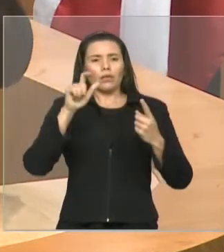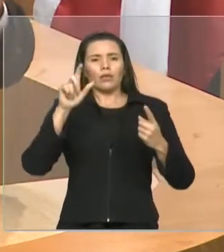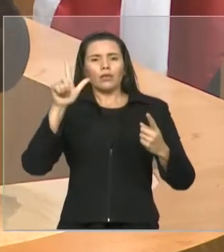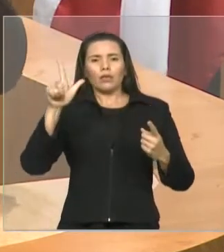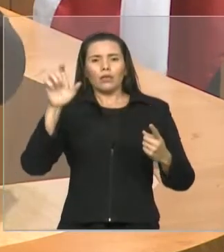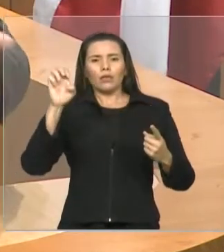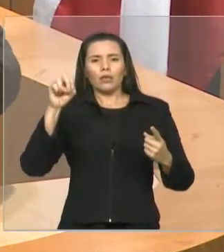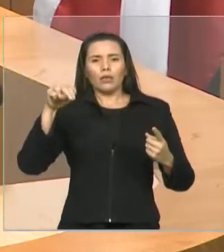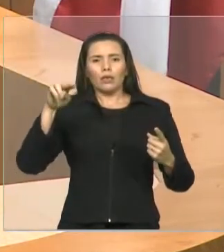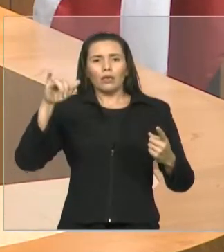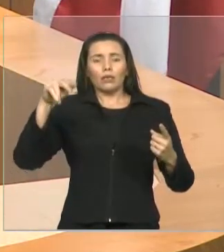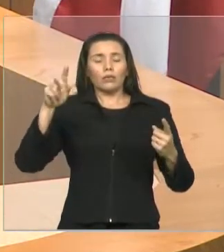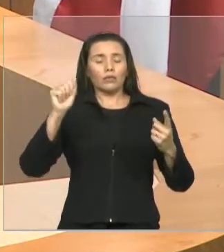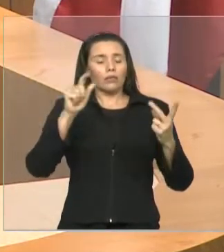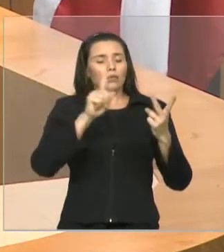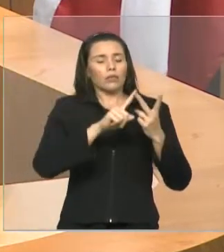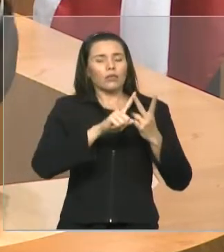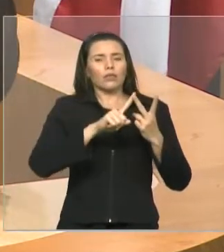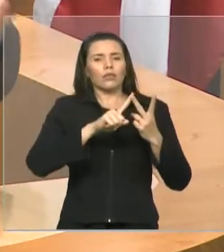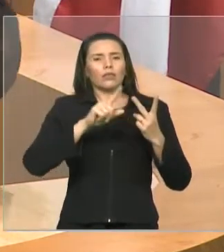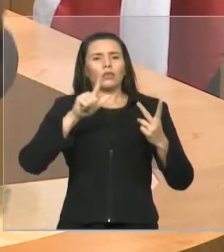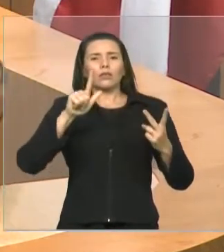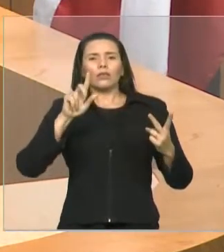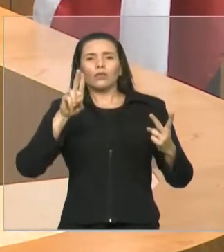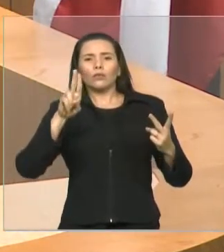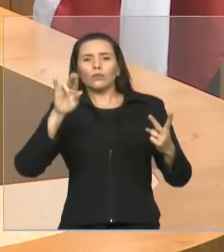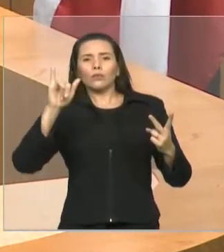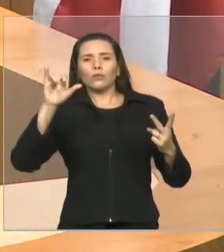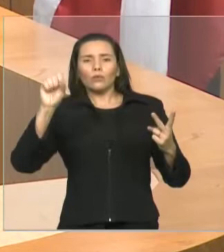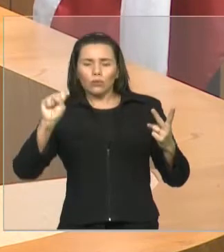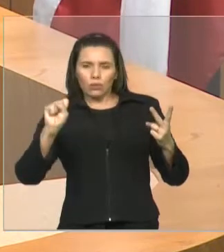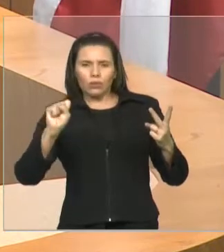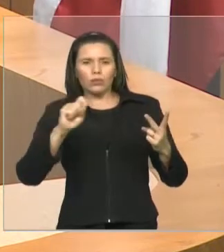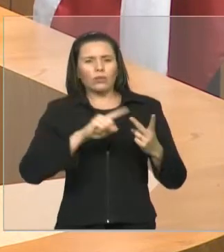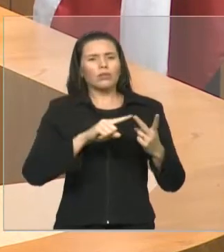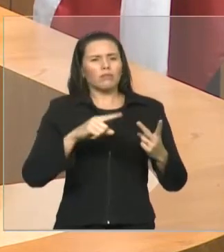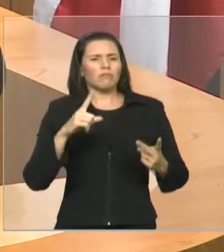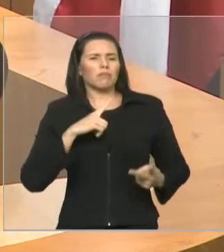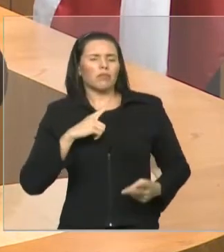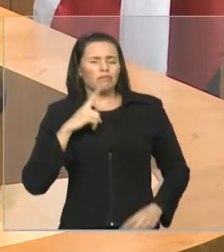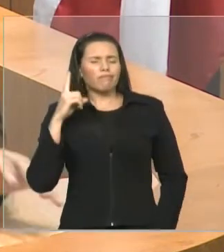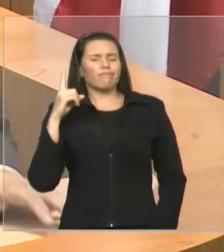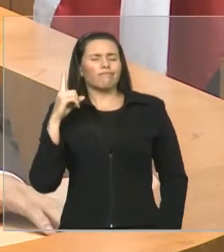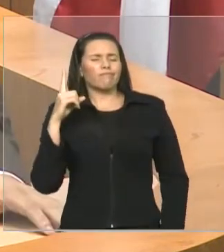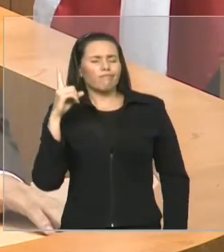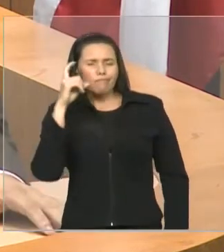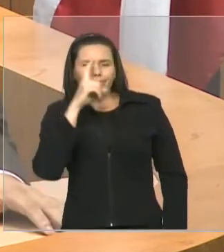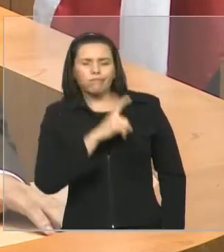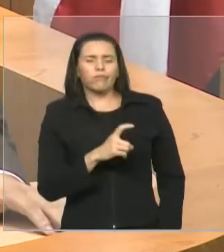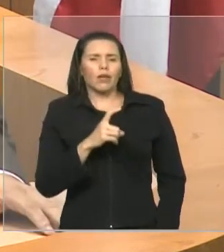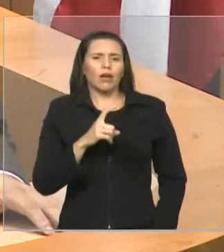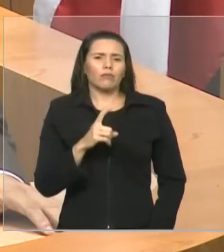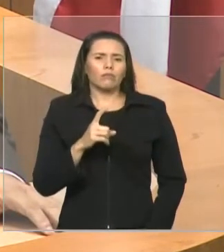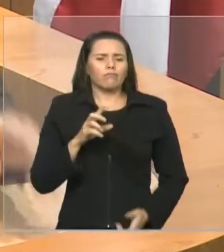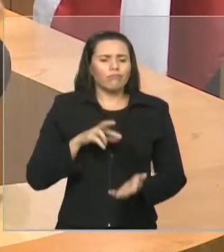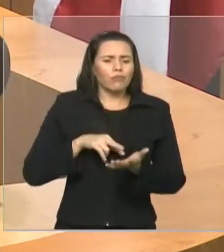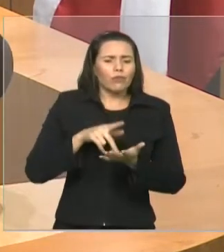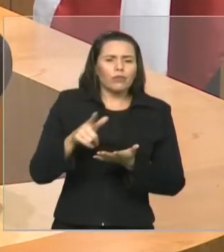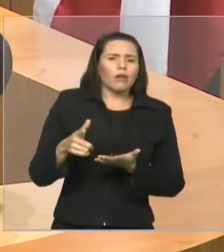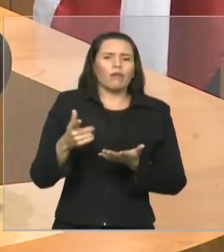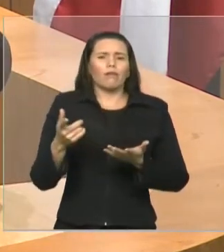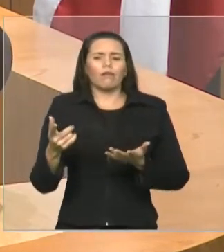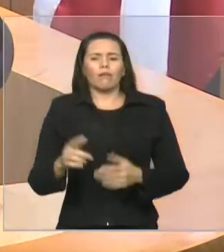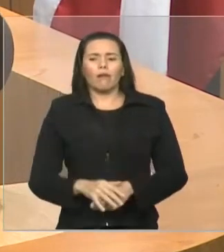jovem que nasceu com deficiência, perdeu 30% da coordenação motora, mas um exemplo para todos nós. Foi